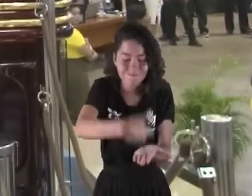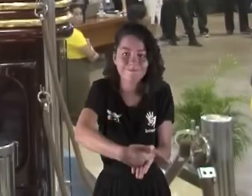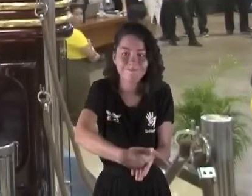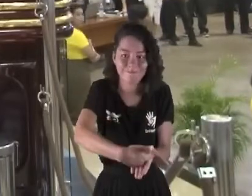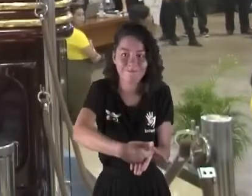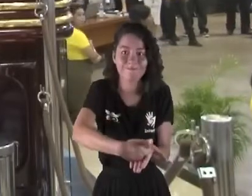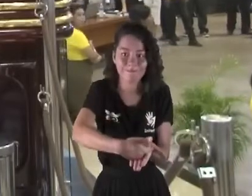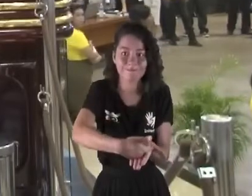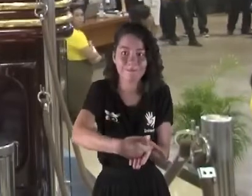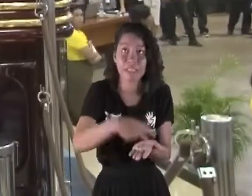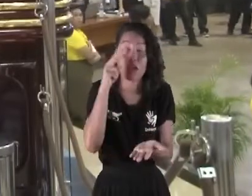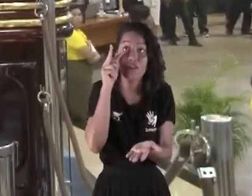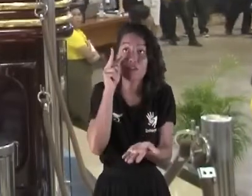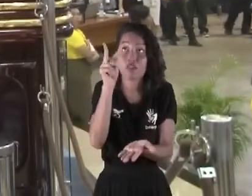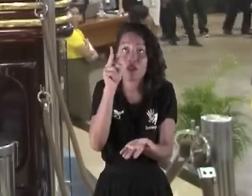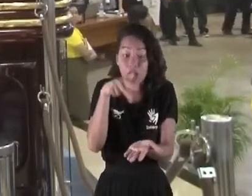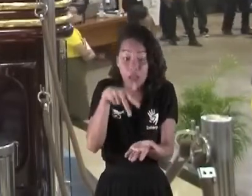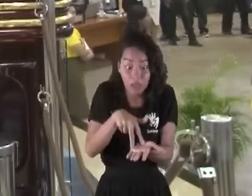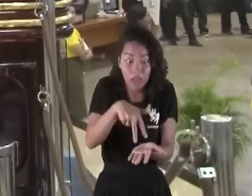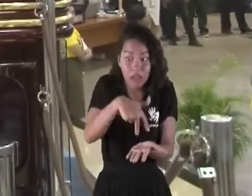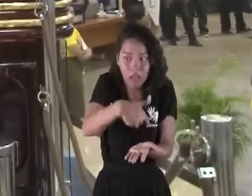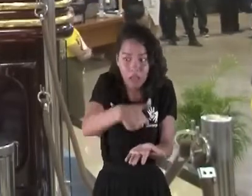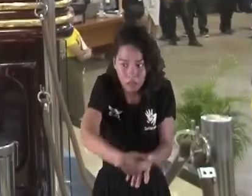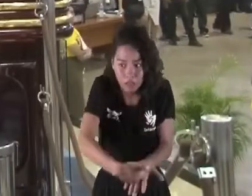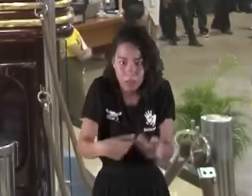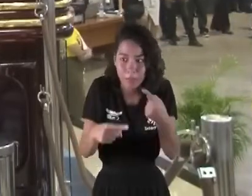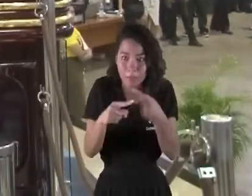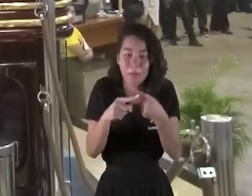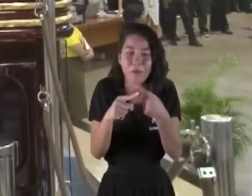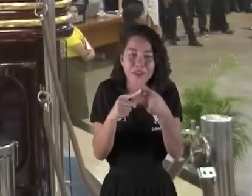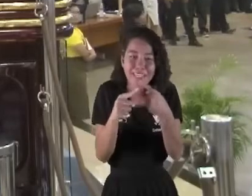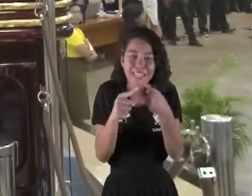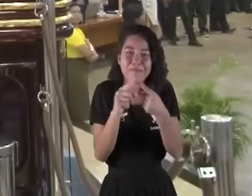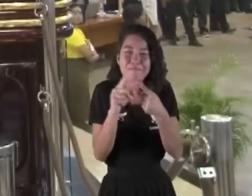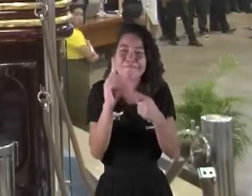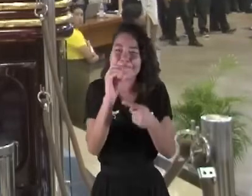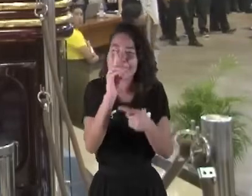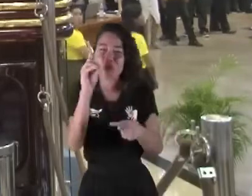Porque todo vocacionado é humilde.